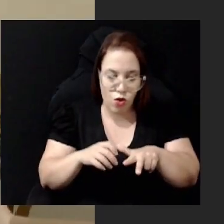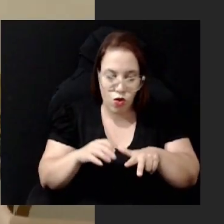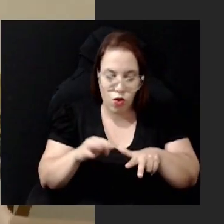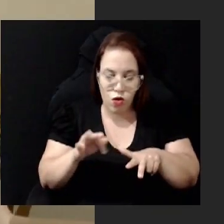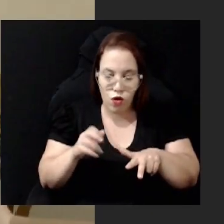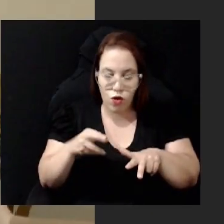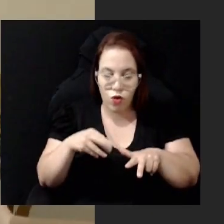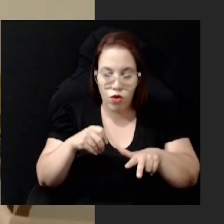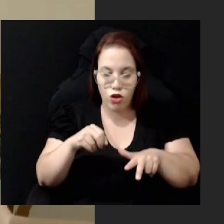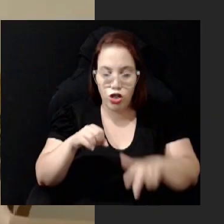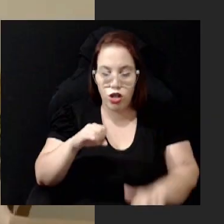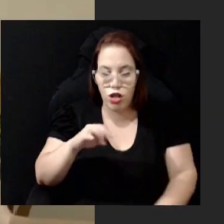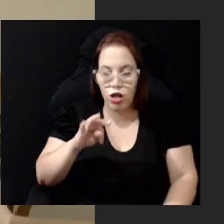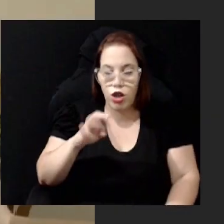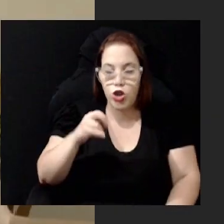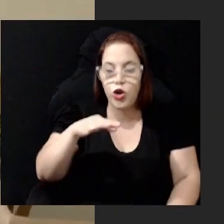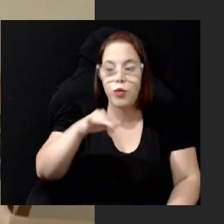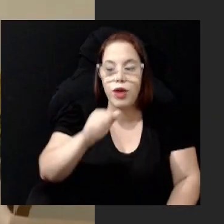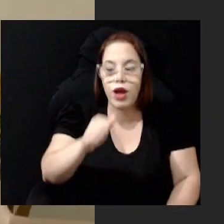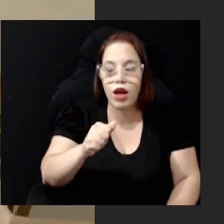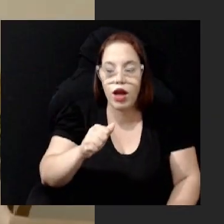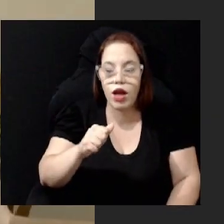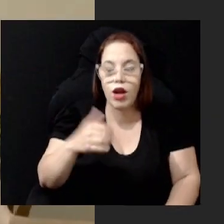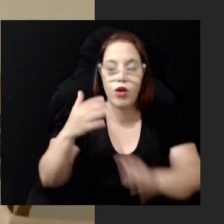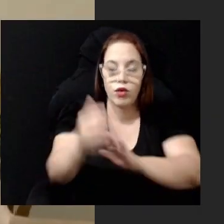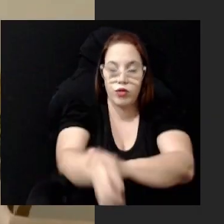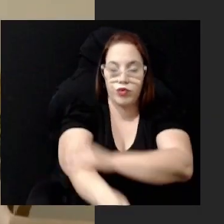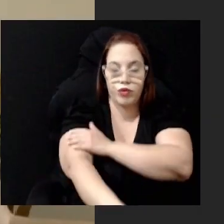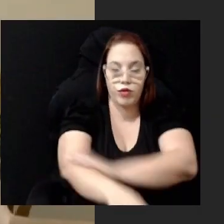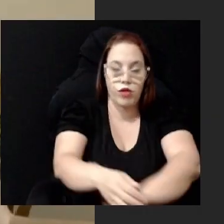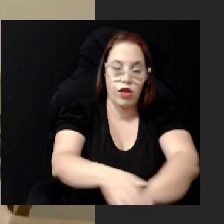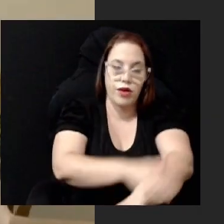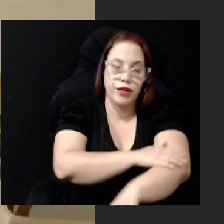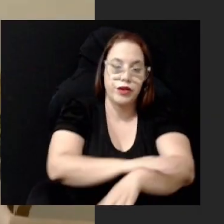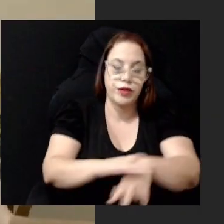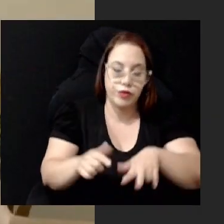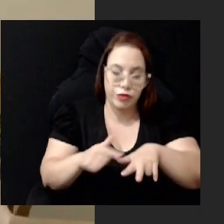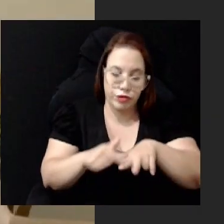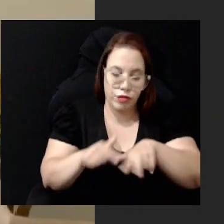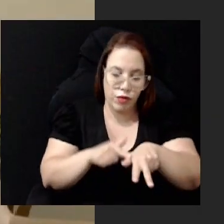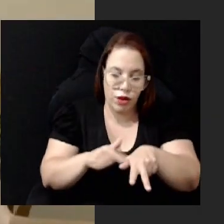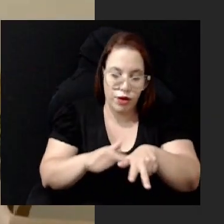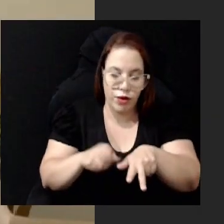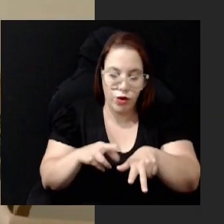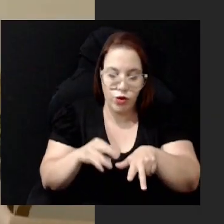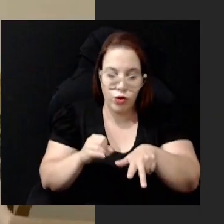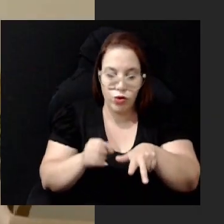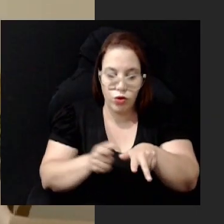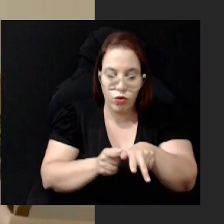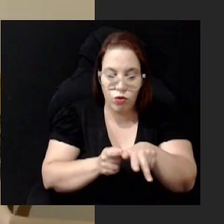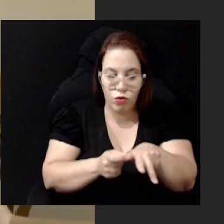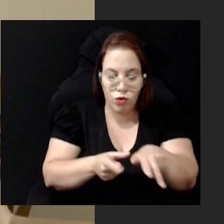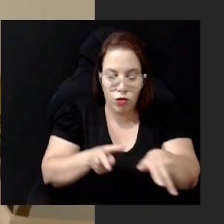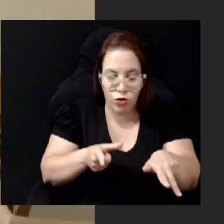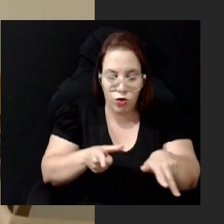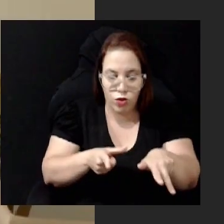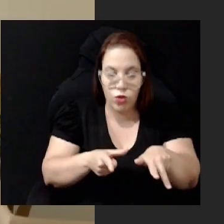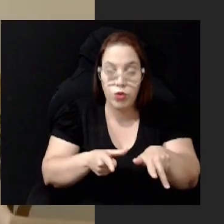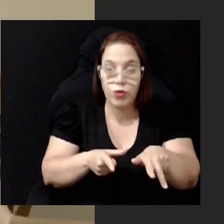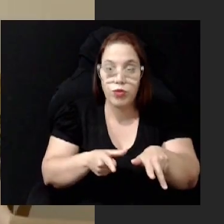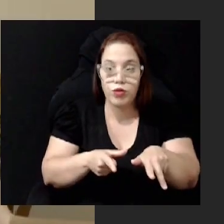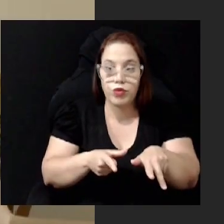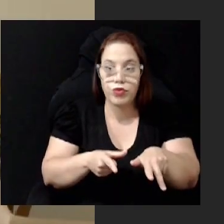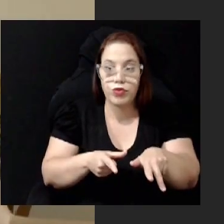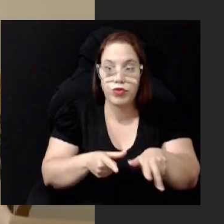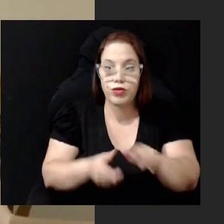húmero, na tíbia, que são geralmente os ossos do braço, os ossos da perna, são os ossos mais longos, são